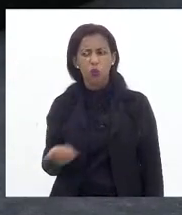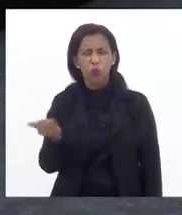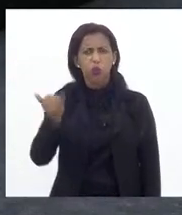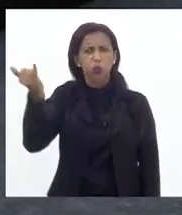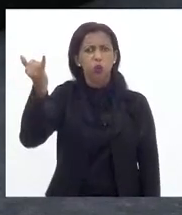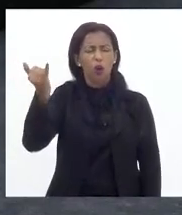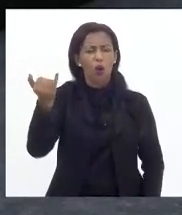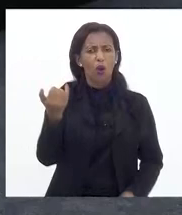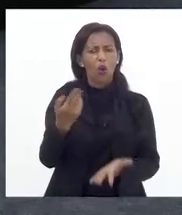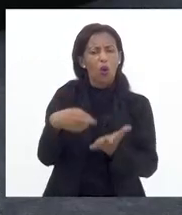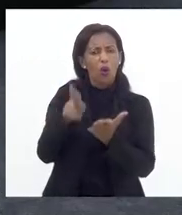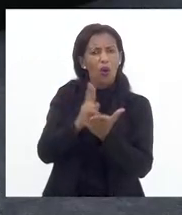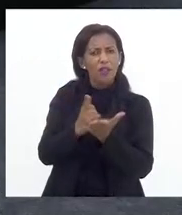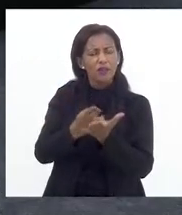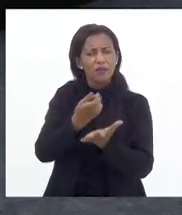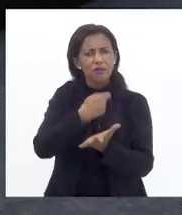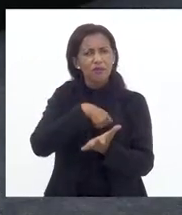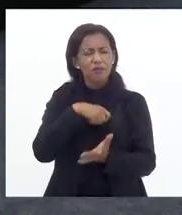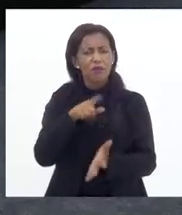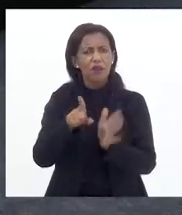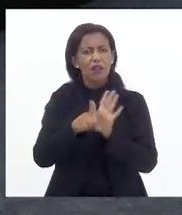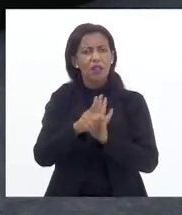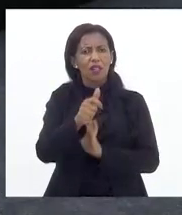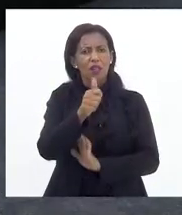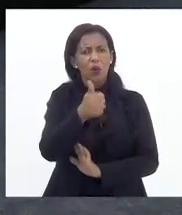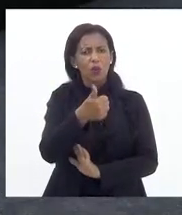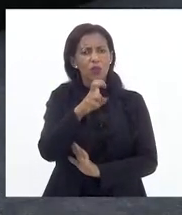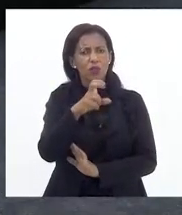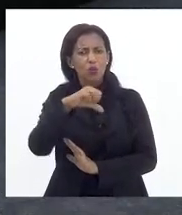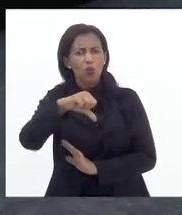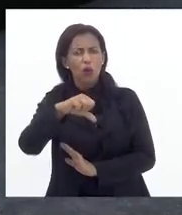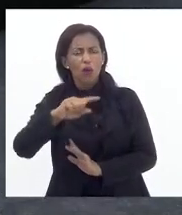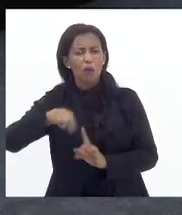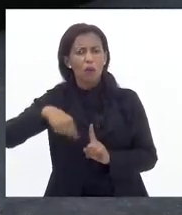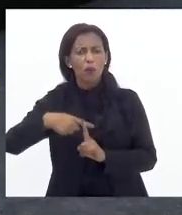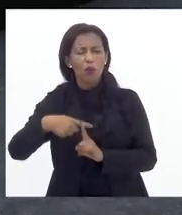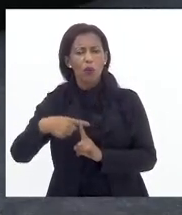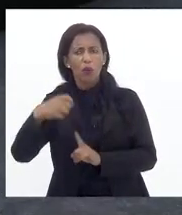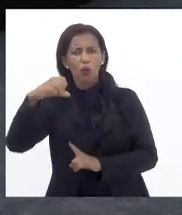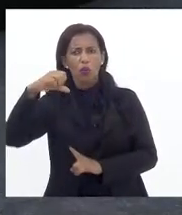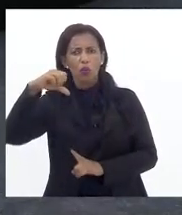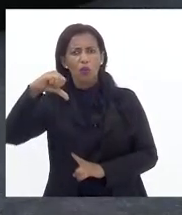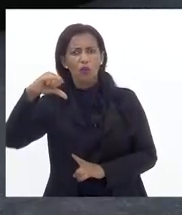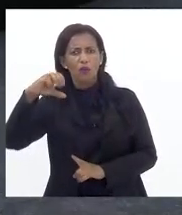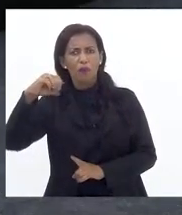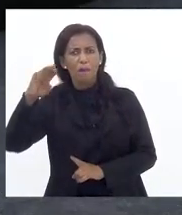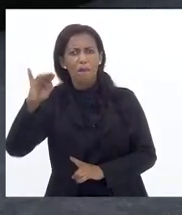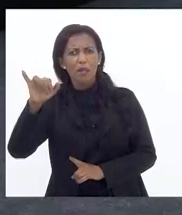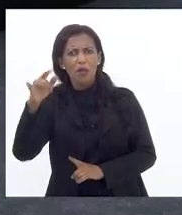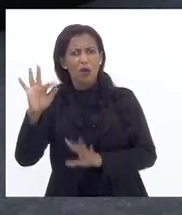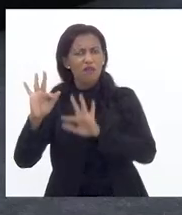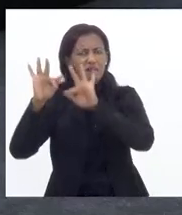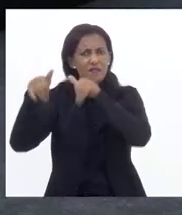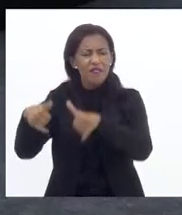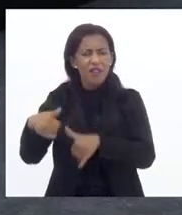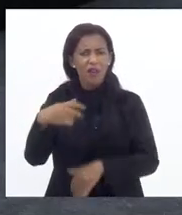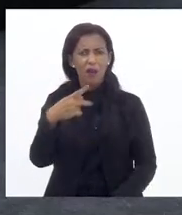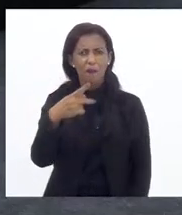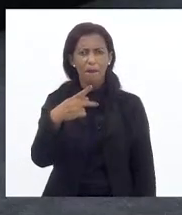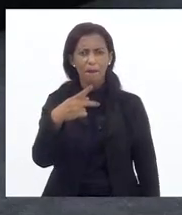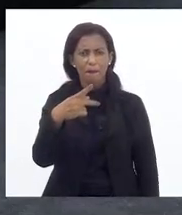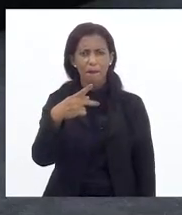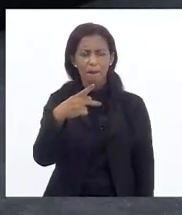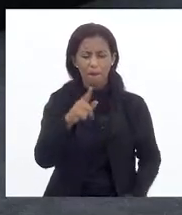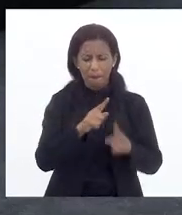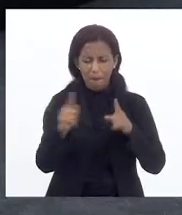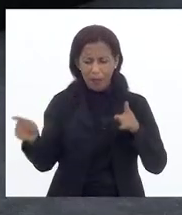com regime de recuperação fiscal da Lei 159 pulou para 90 milhões e com o valor final do período